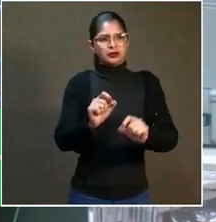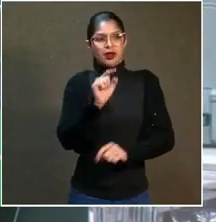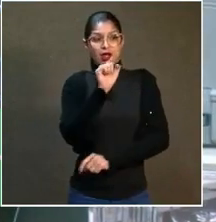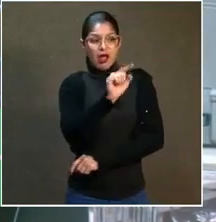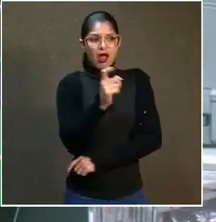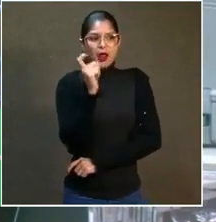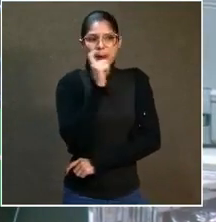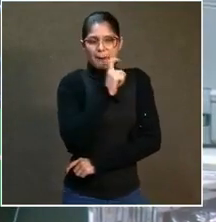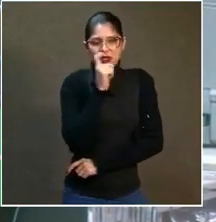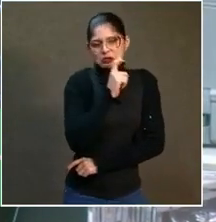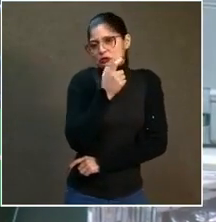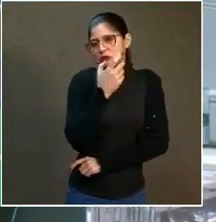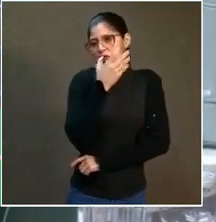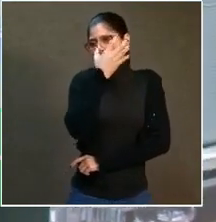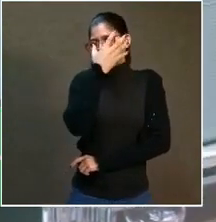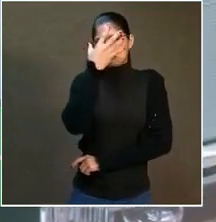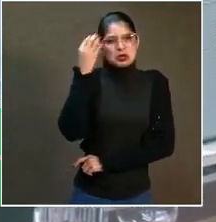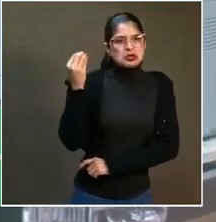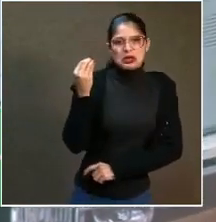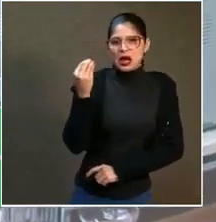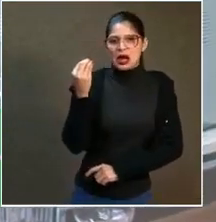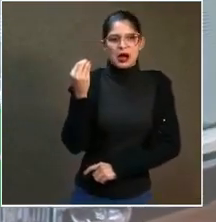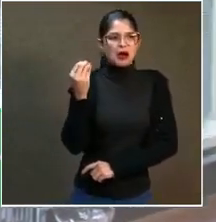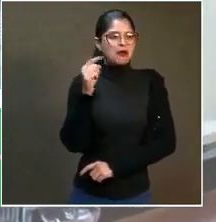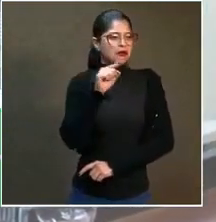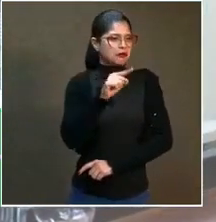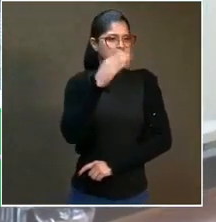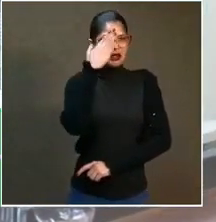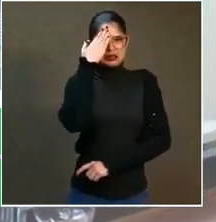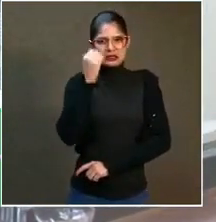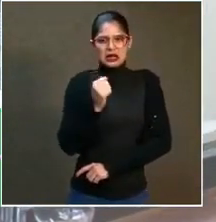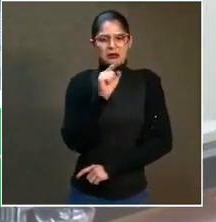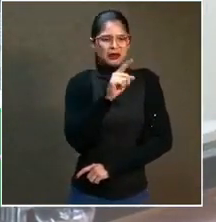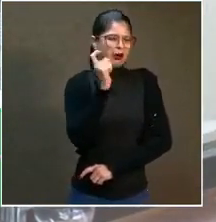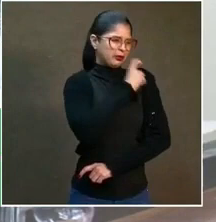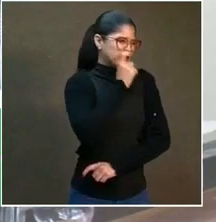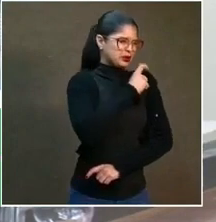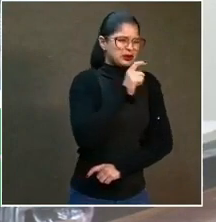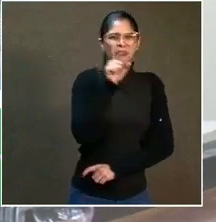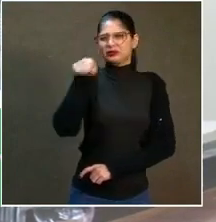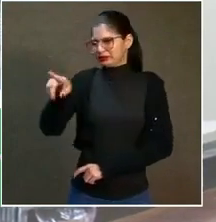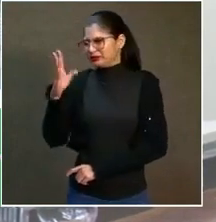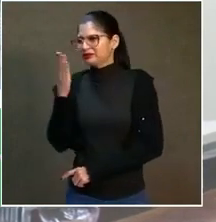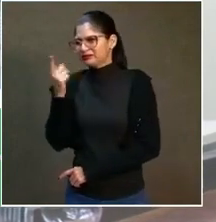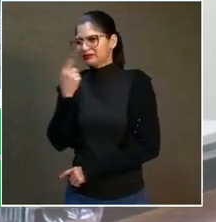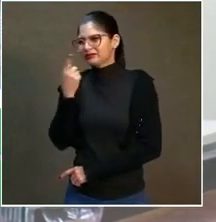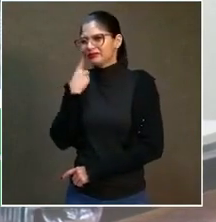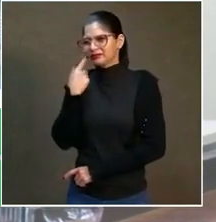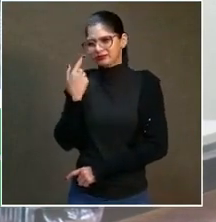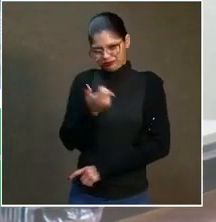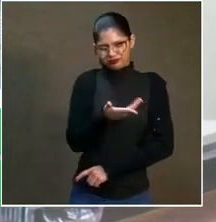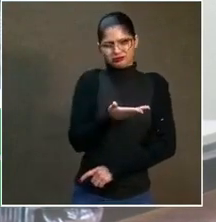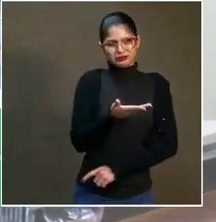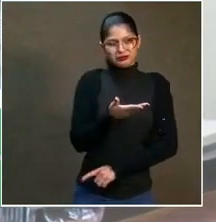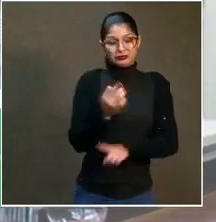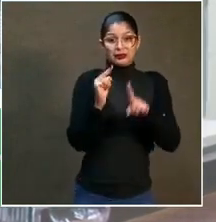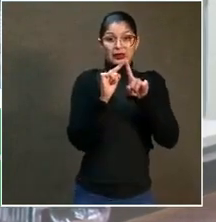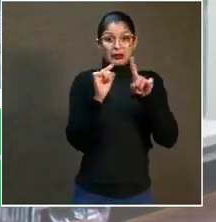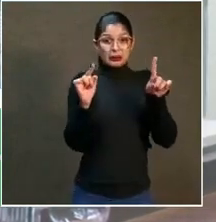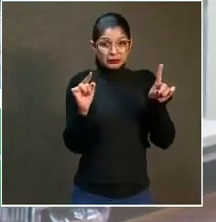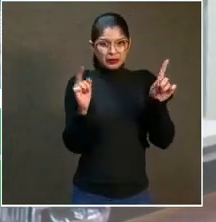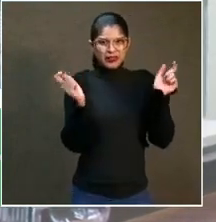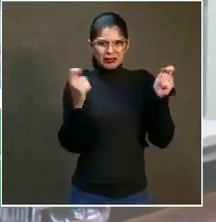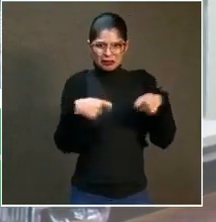mentiu, que ele não lembra, ele sabe de tudo, que ele mentiu e tudo. Tudo que ele falou, vocês viram com provas. Mas é